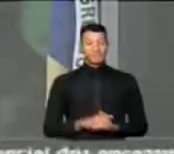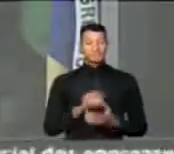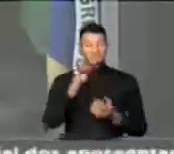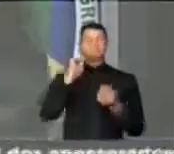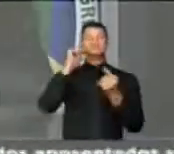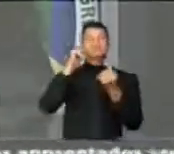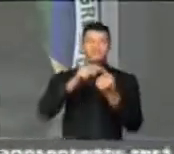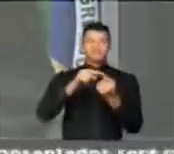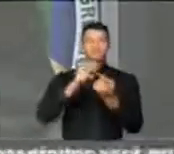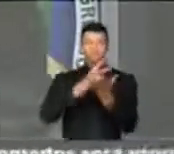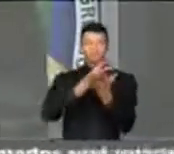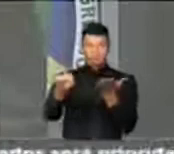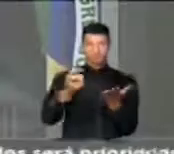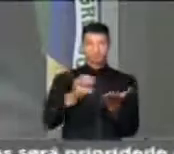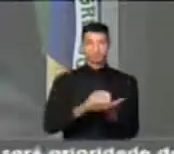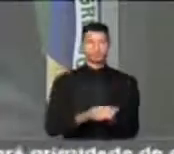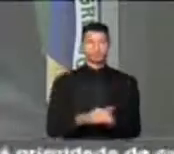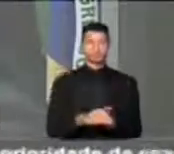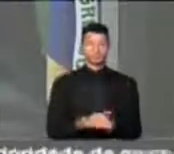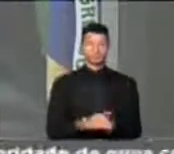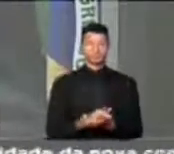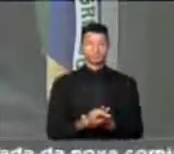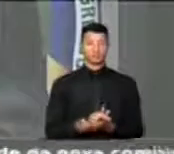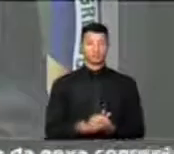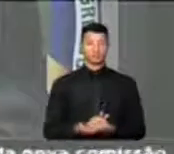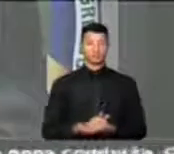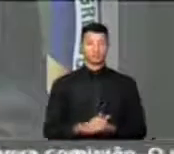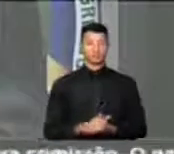favor, maioria absoluta.